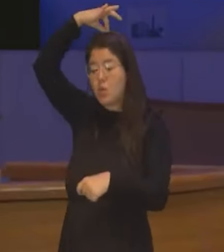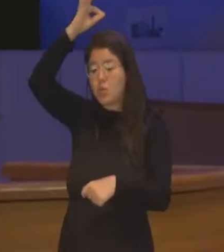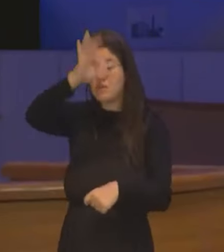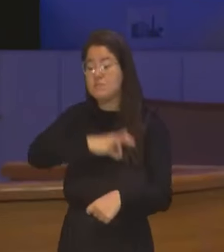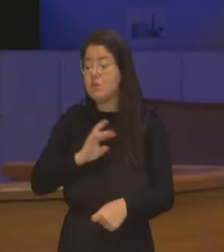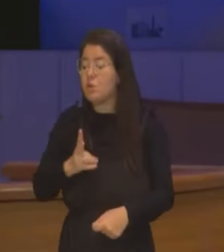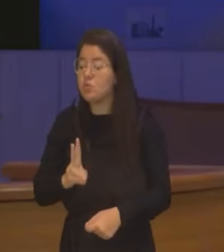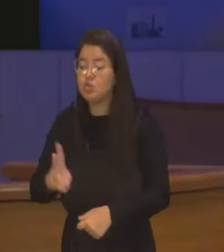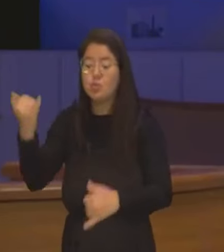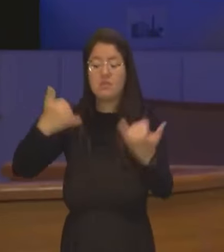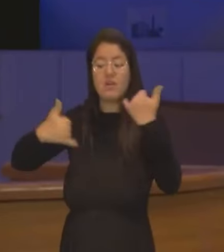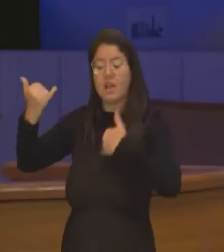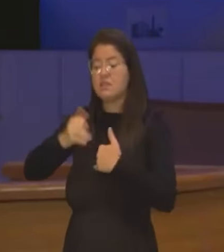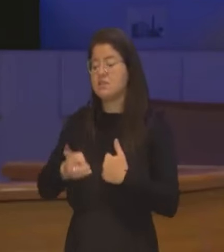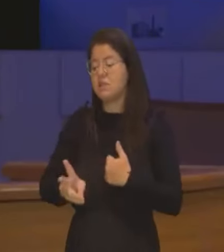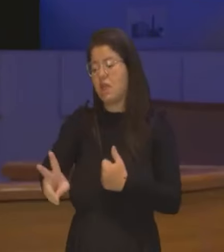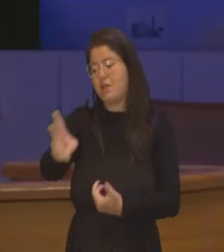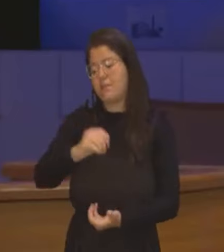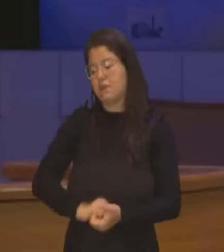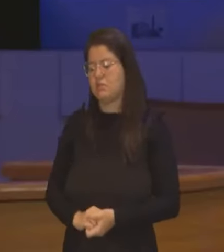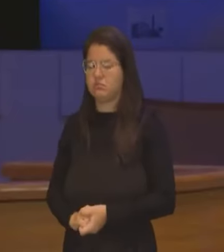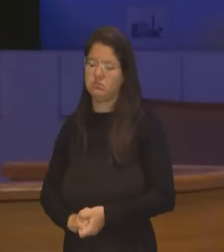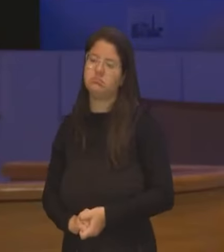falar conosco.